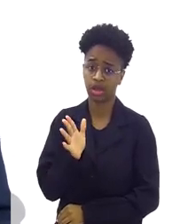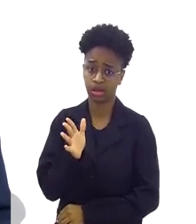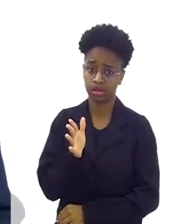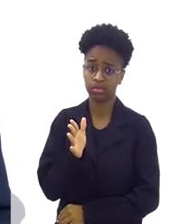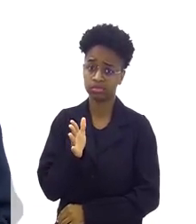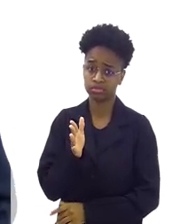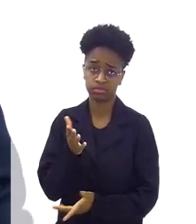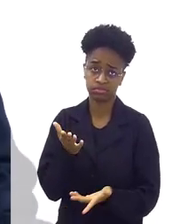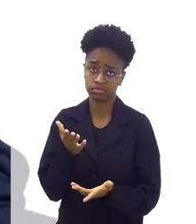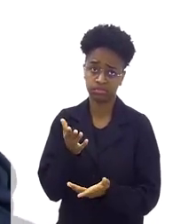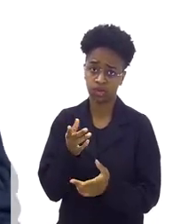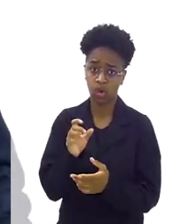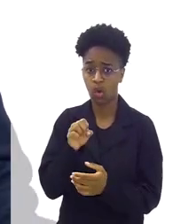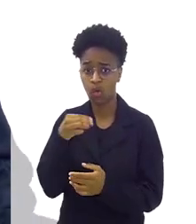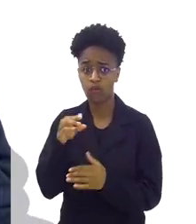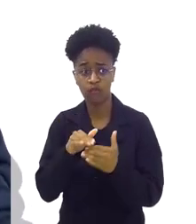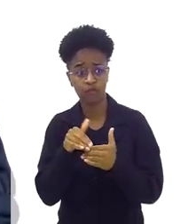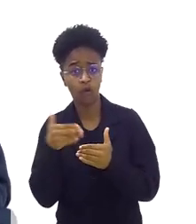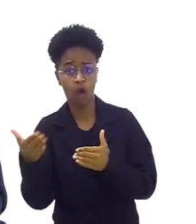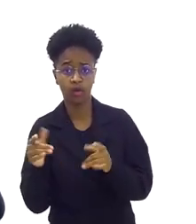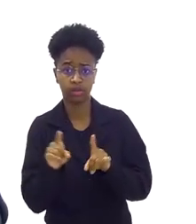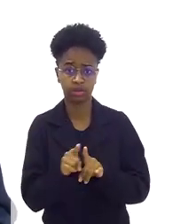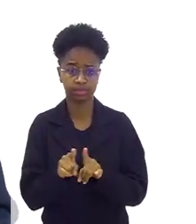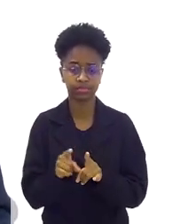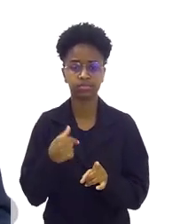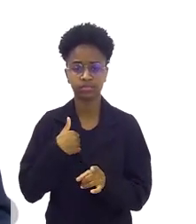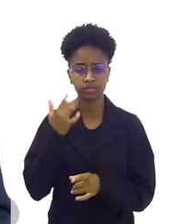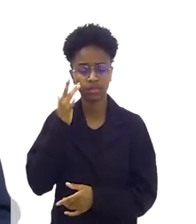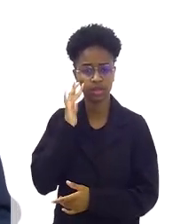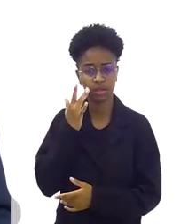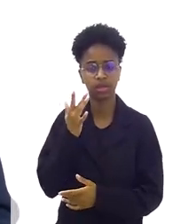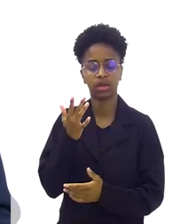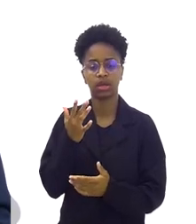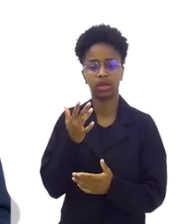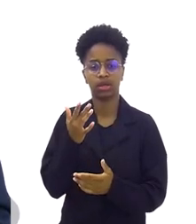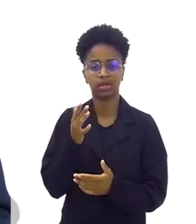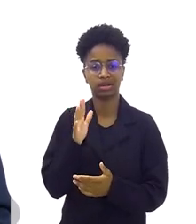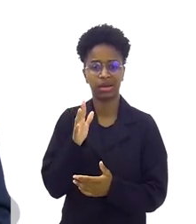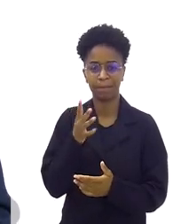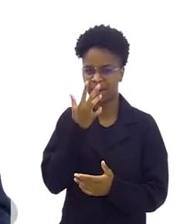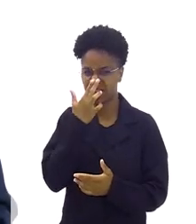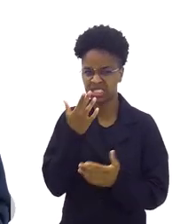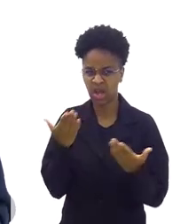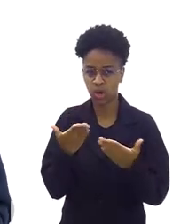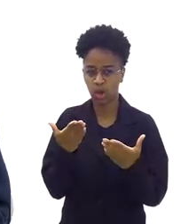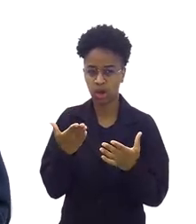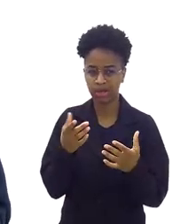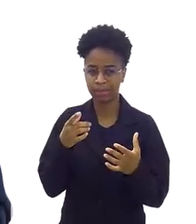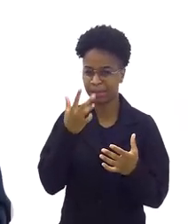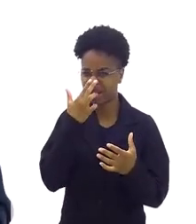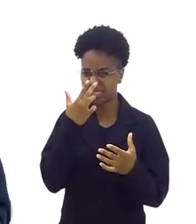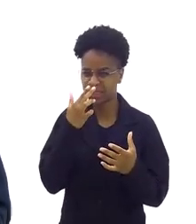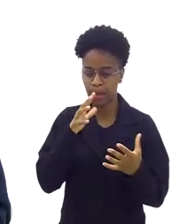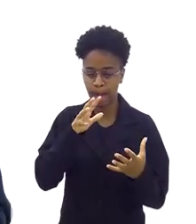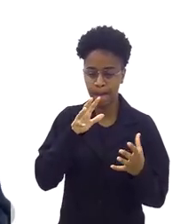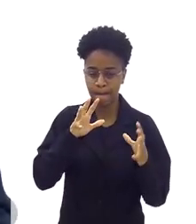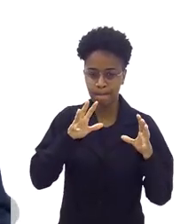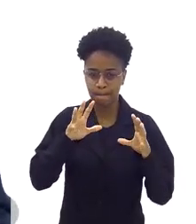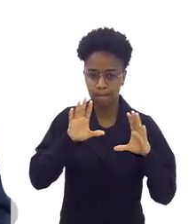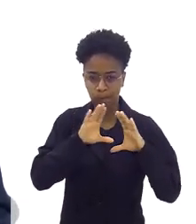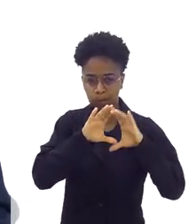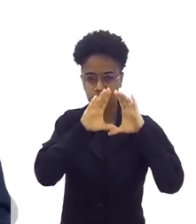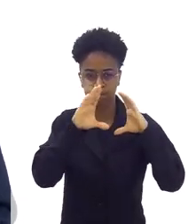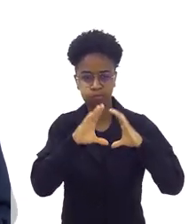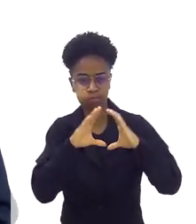né, no meio ou mesmo fora dele. Eu acho que ele chegou, ele, como a gente costuma usar, estourou uma bolha, né, saiu da bolha